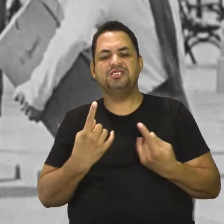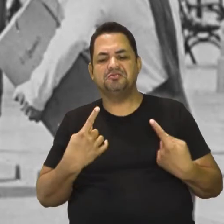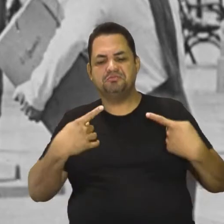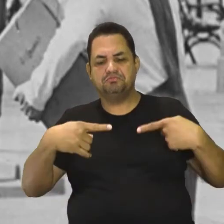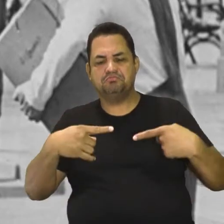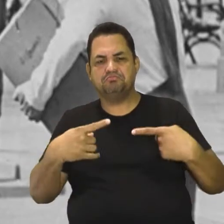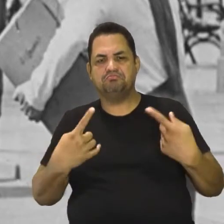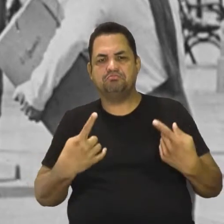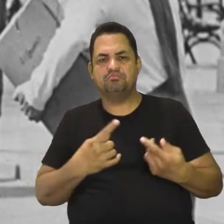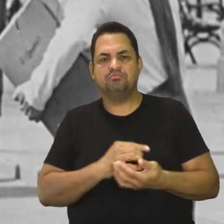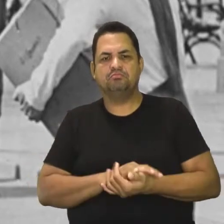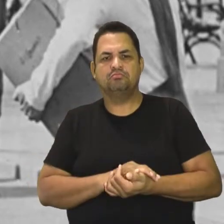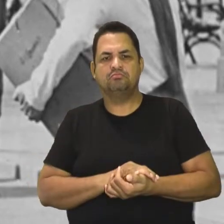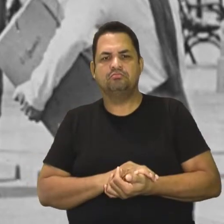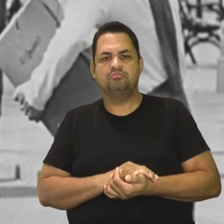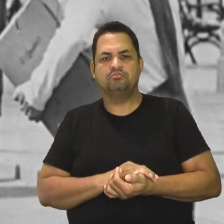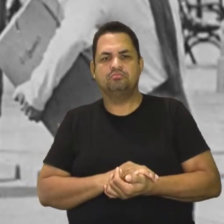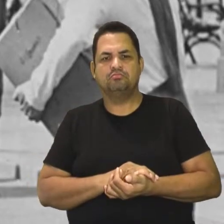adversários,